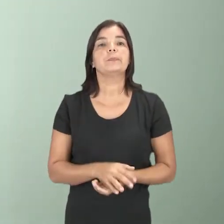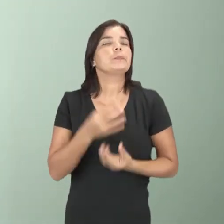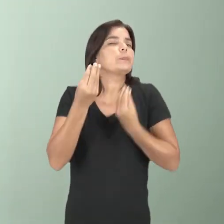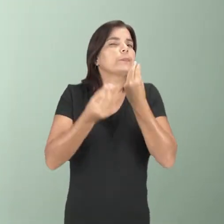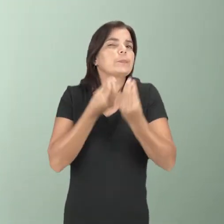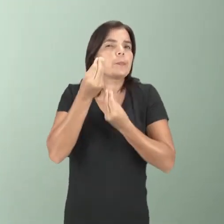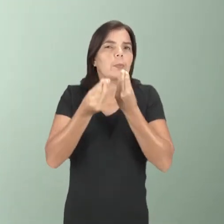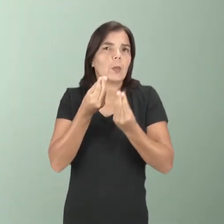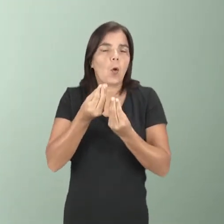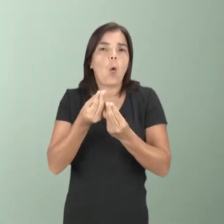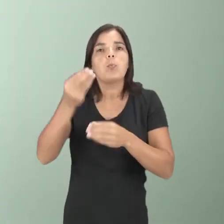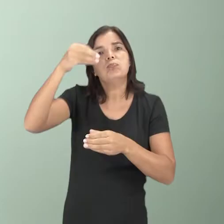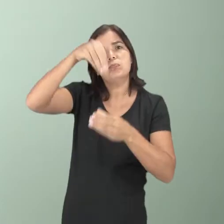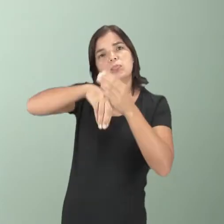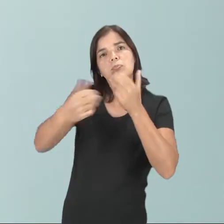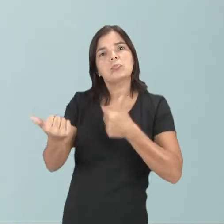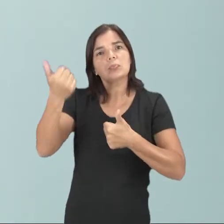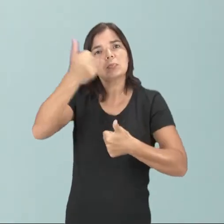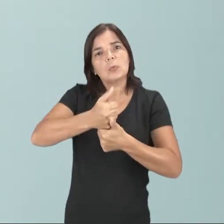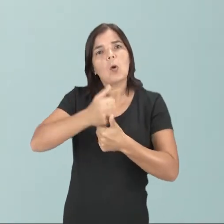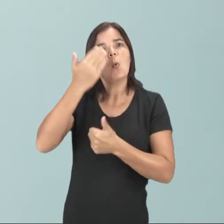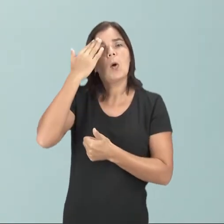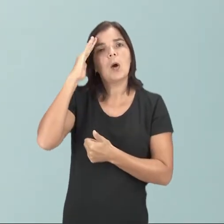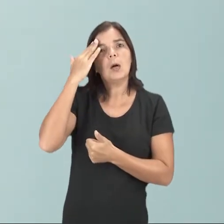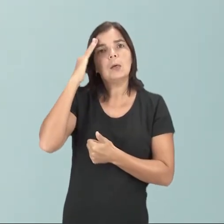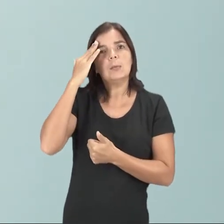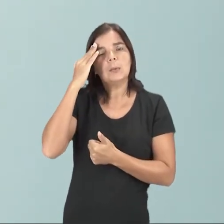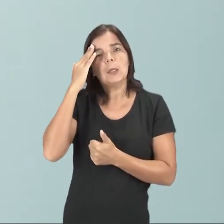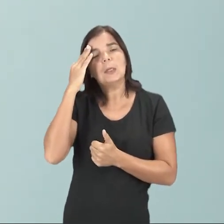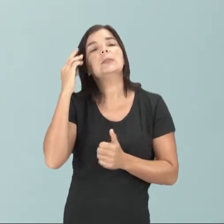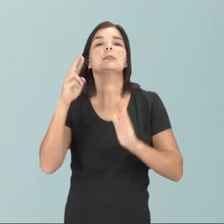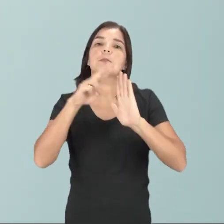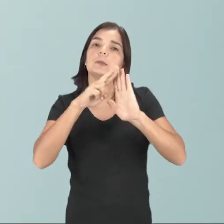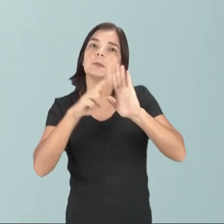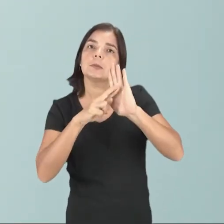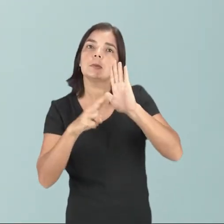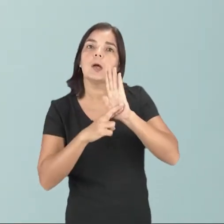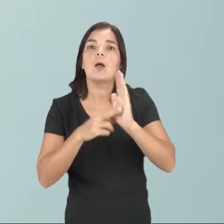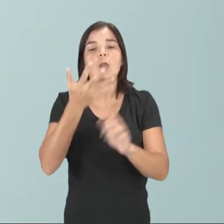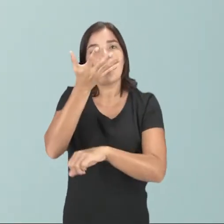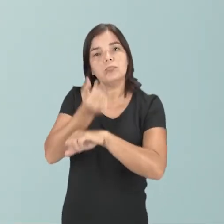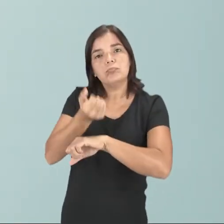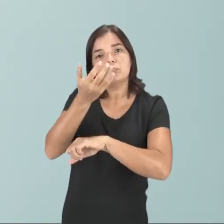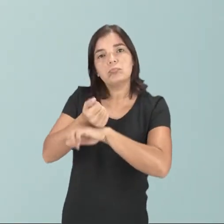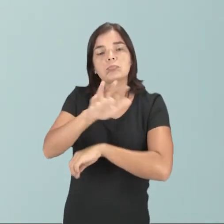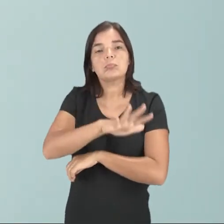que a gente faz a aplicação disso? Como que a gente interpreta essa fórmula da gravitação universal?